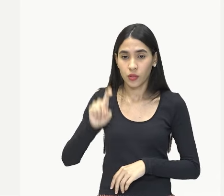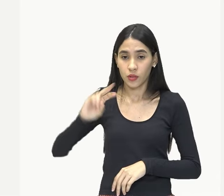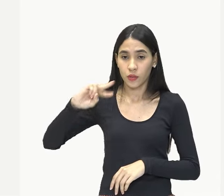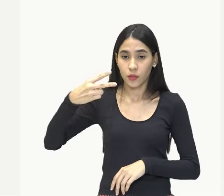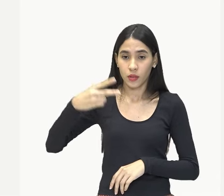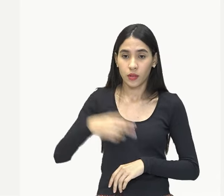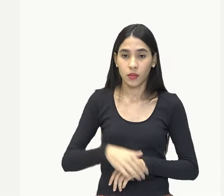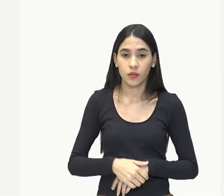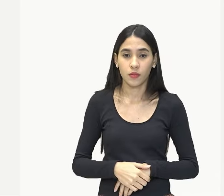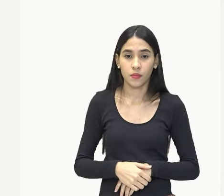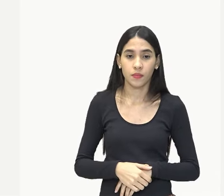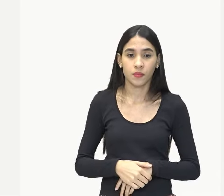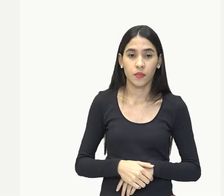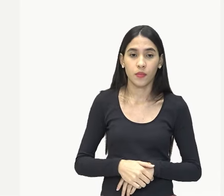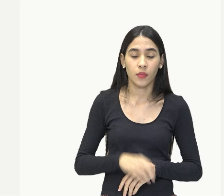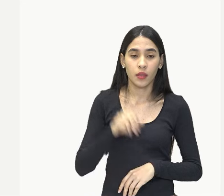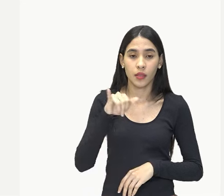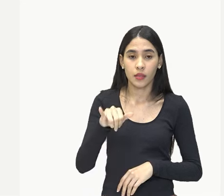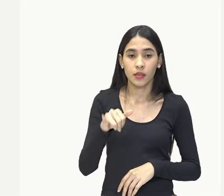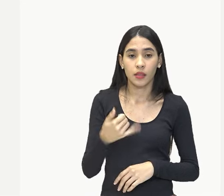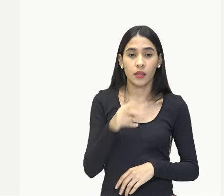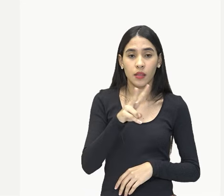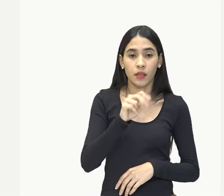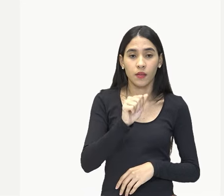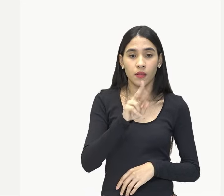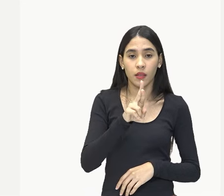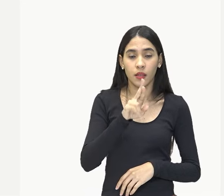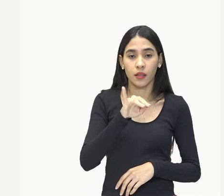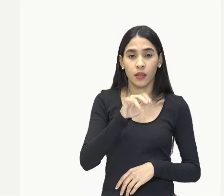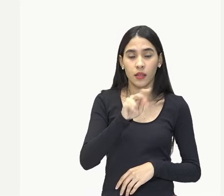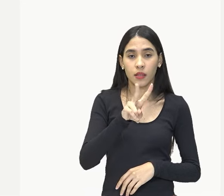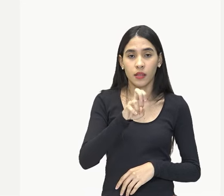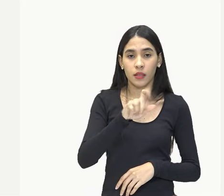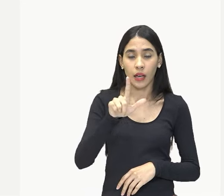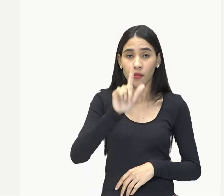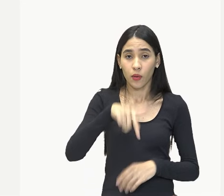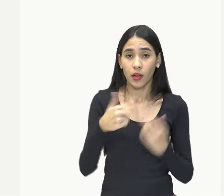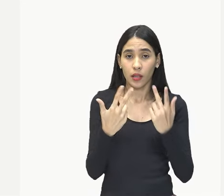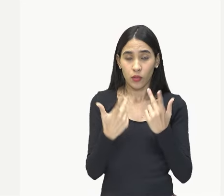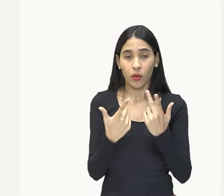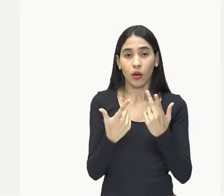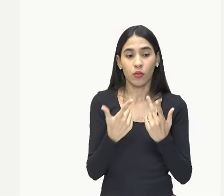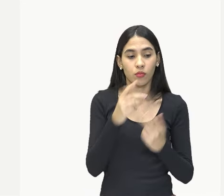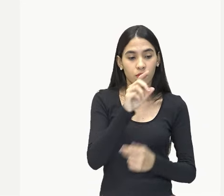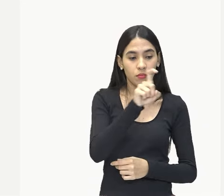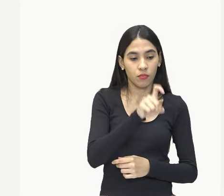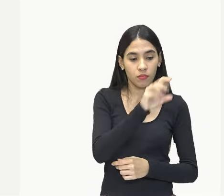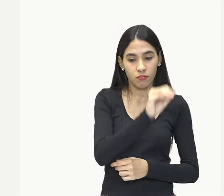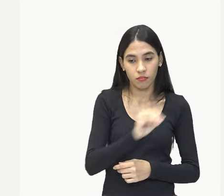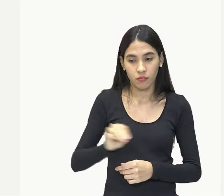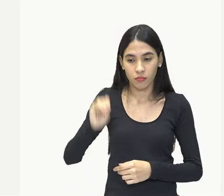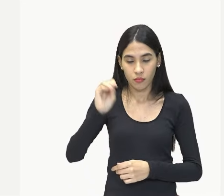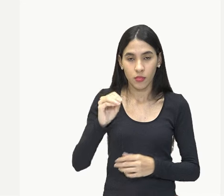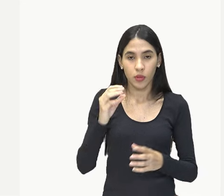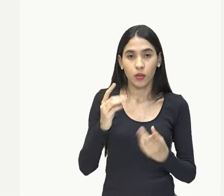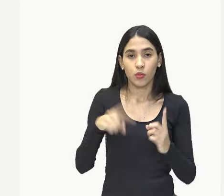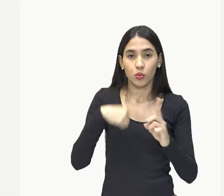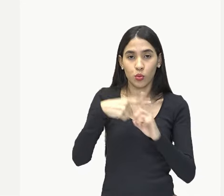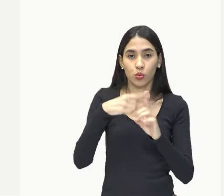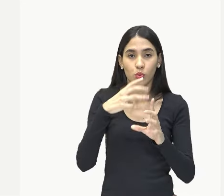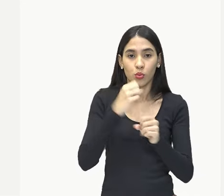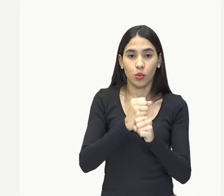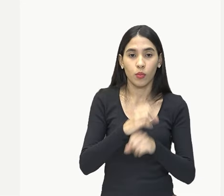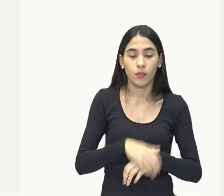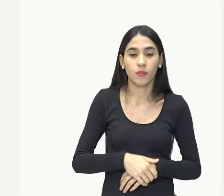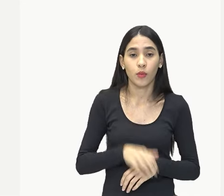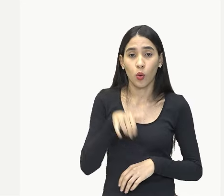cima? Quando a variável é a mesma, você repete e soma os expoentes. O y, ele é sozinho.